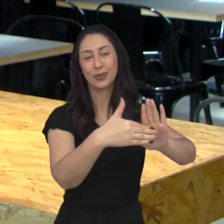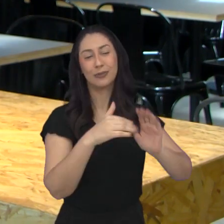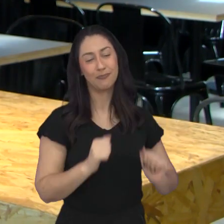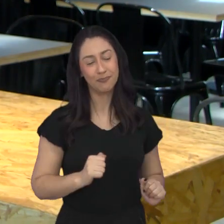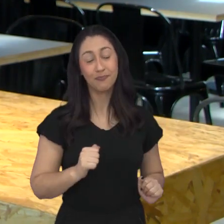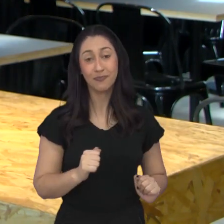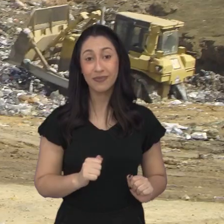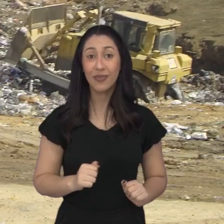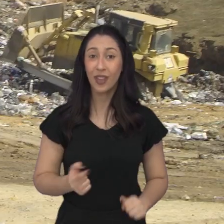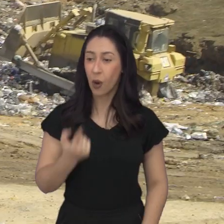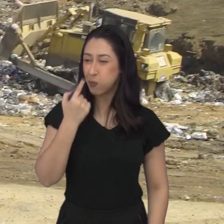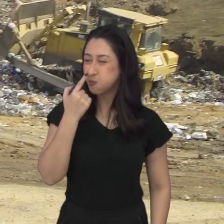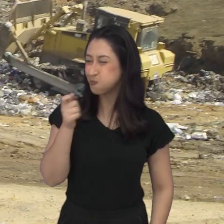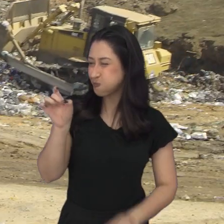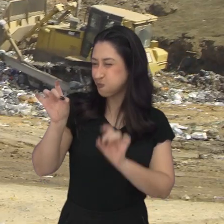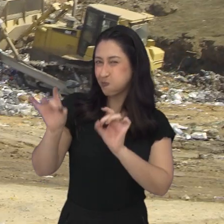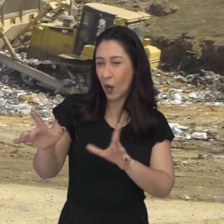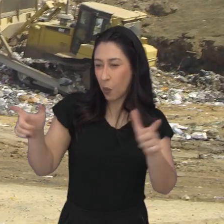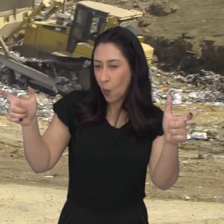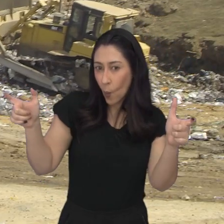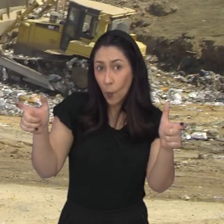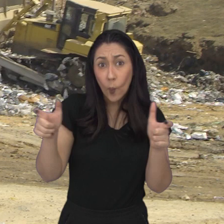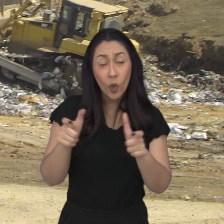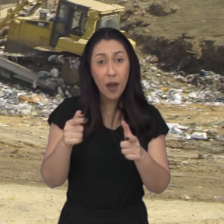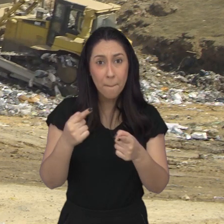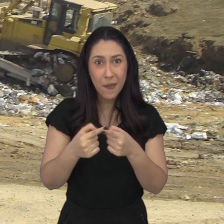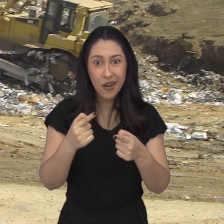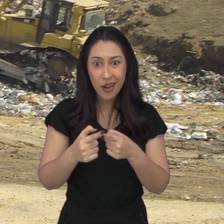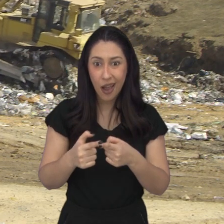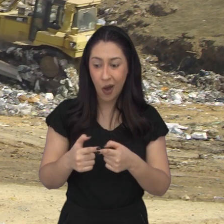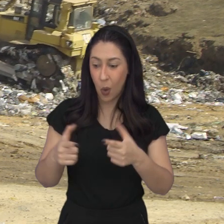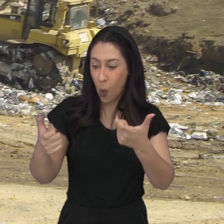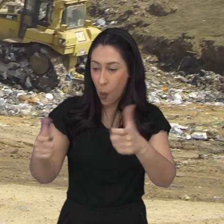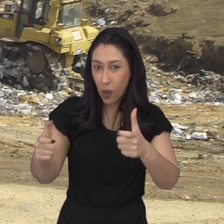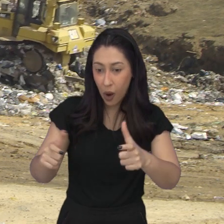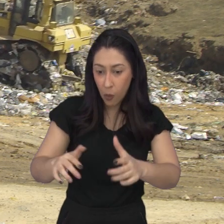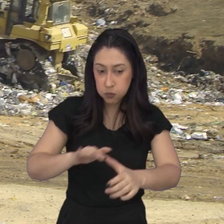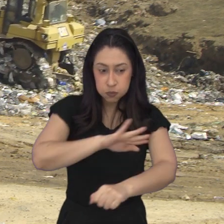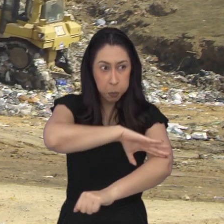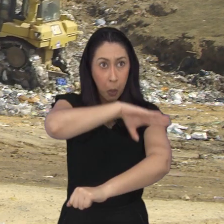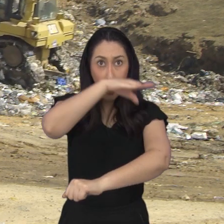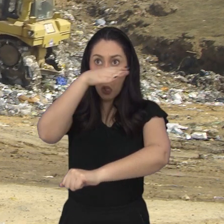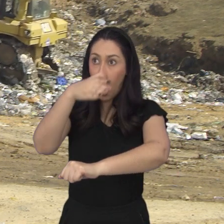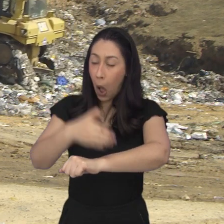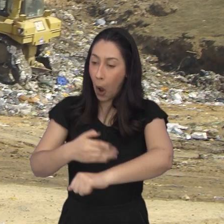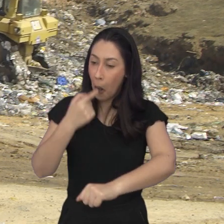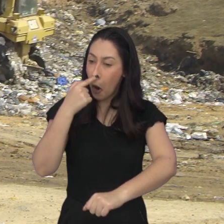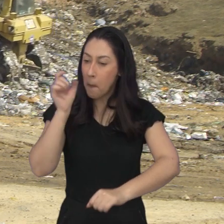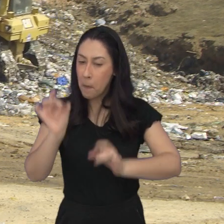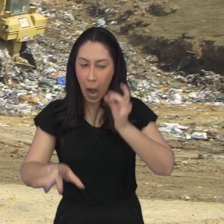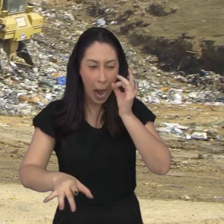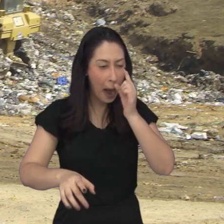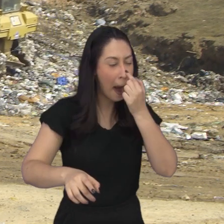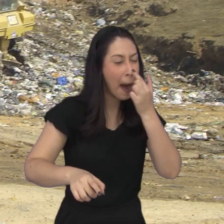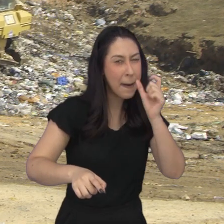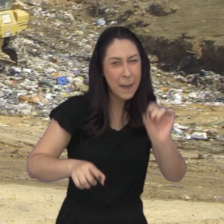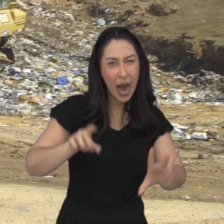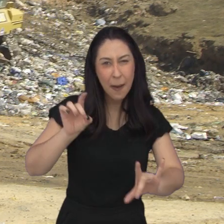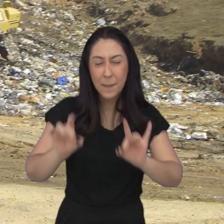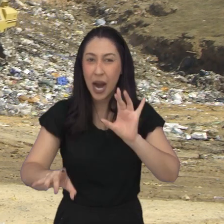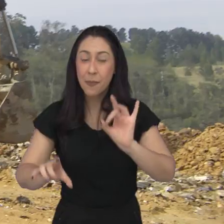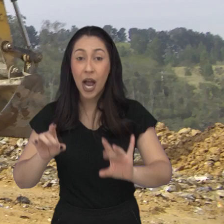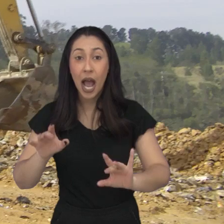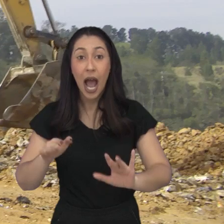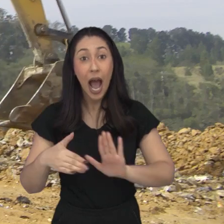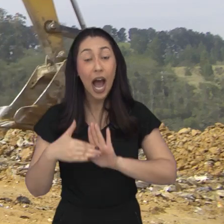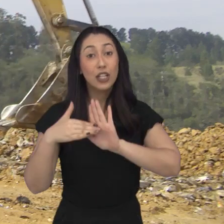mais impacta. Reduzir a pressão sobre o aterro sanitário é uma das medidas que ajudam a diminuir a emissão de